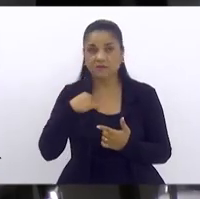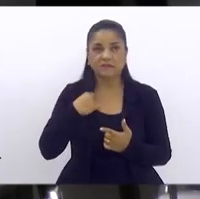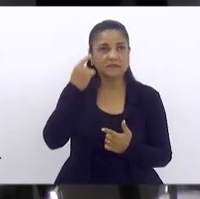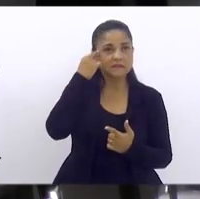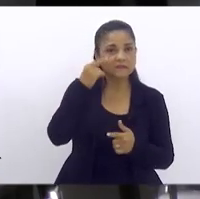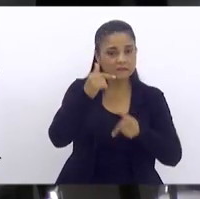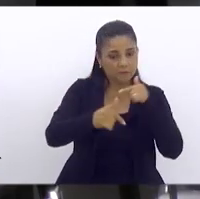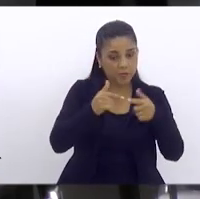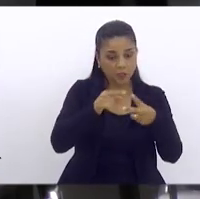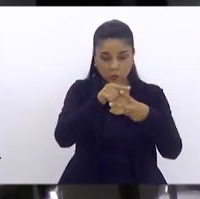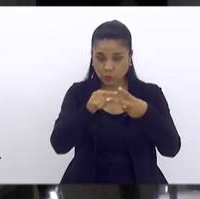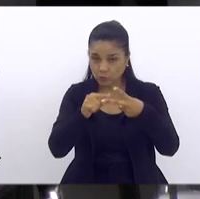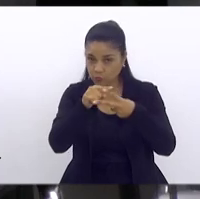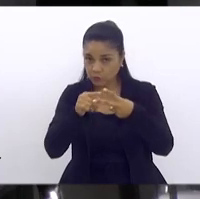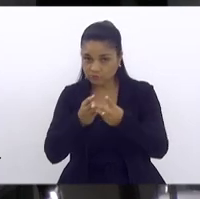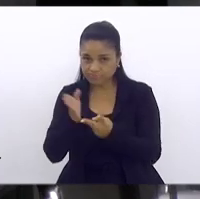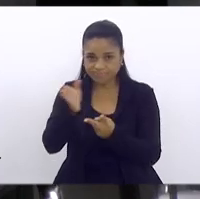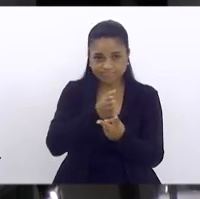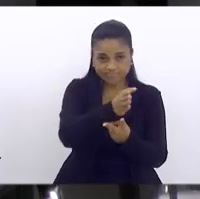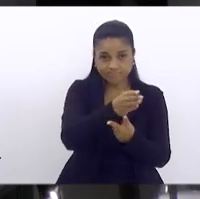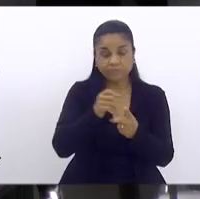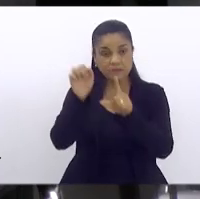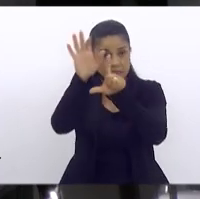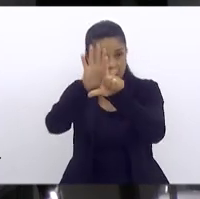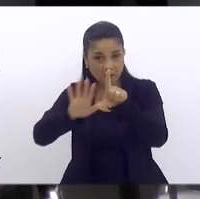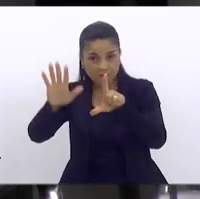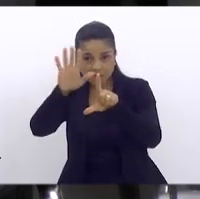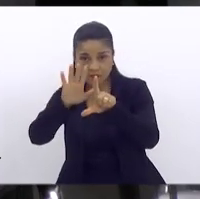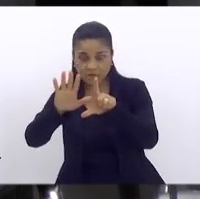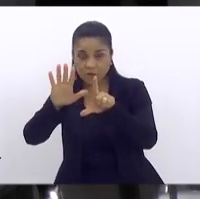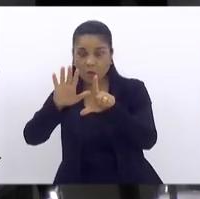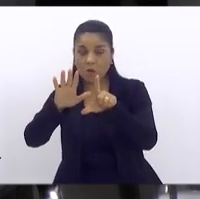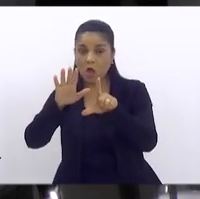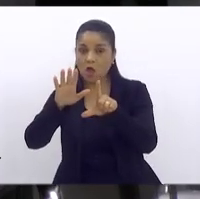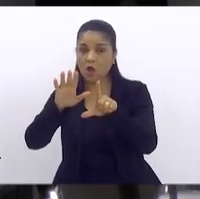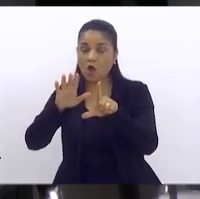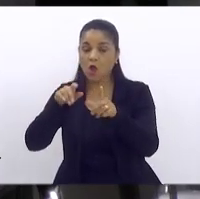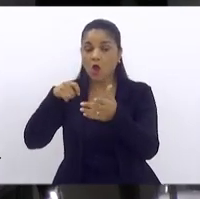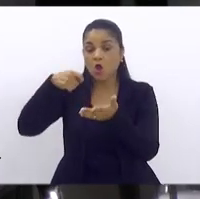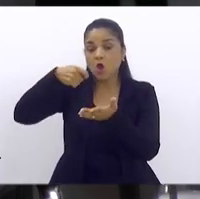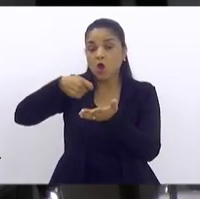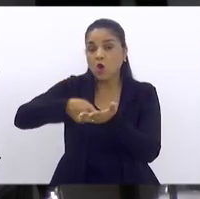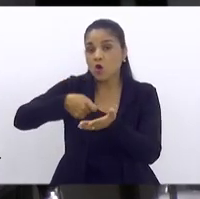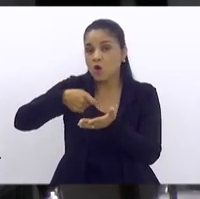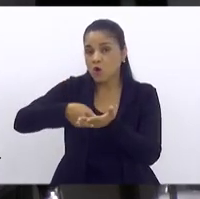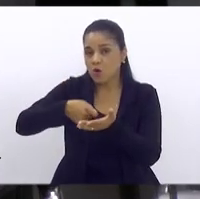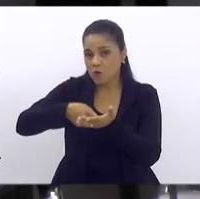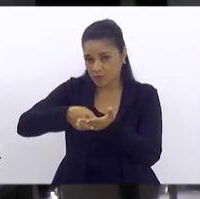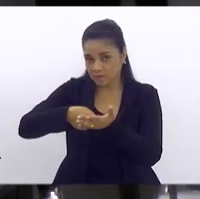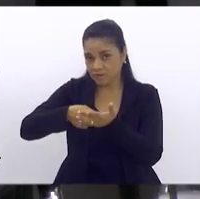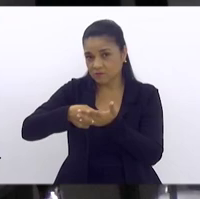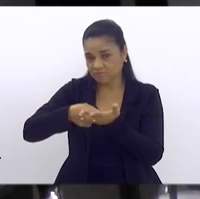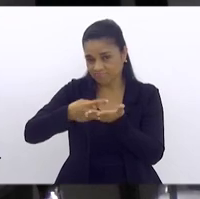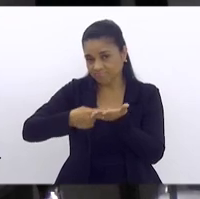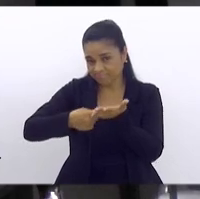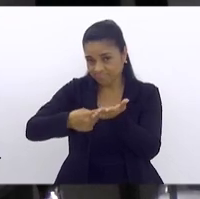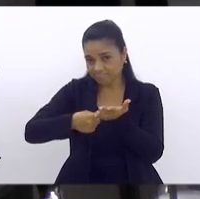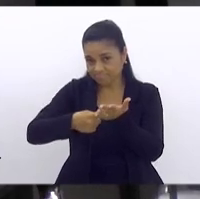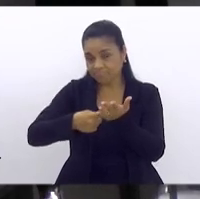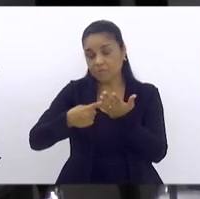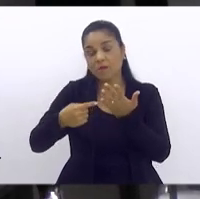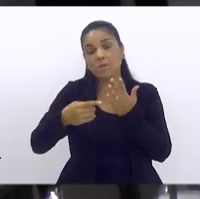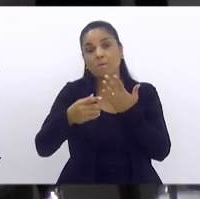hipóteses. Primeiro, de que as próprias plataformas talvez estejam cumprindo um pouco esse papel de fazer a moderação desses conteúdos que são